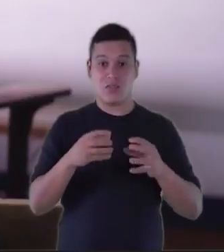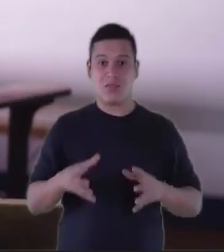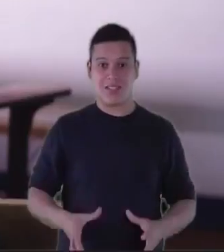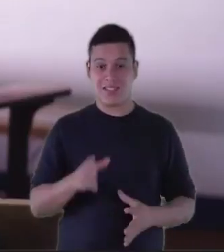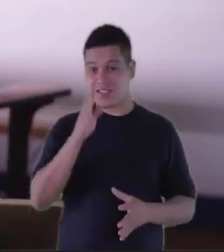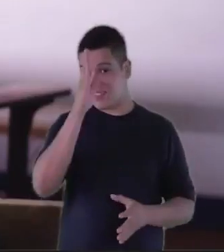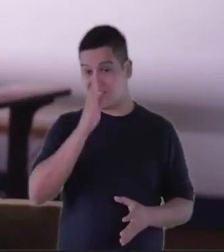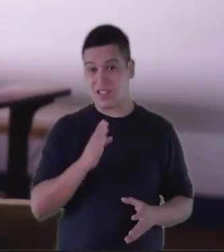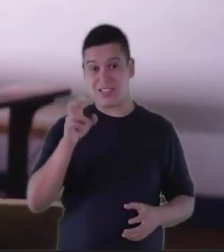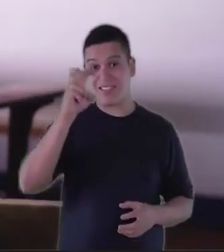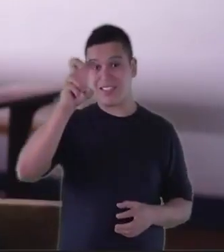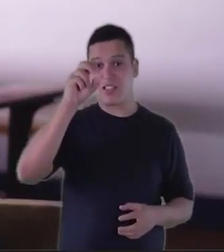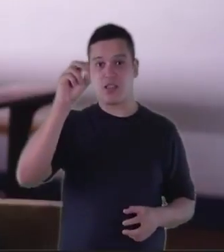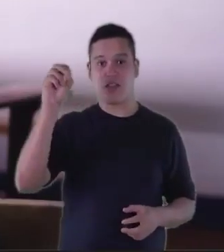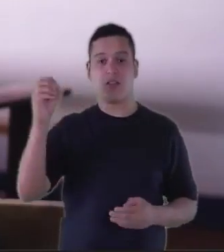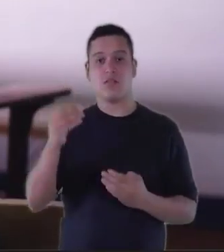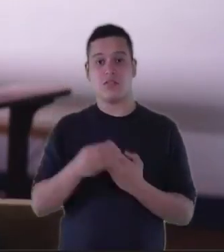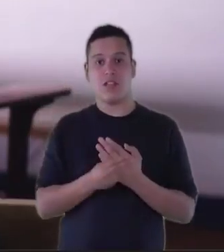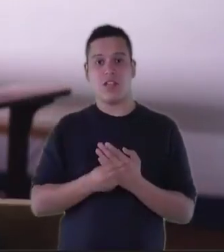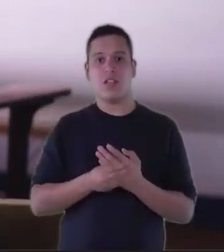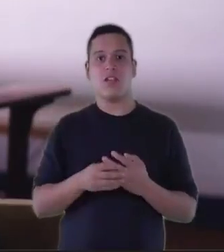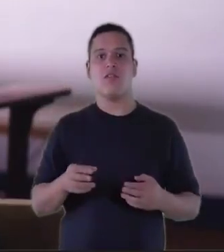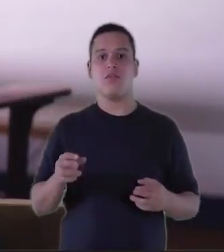literários para a Fundação.